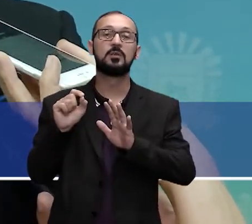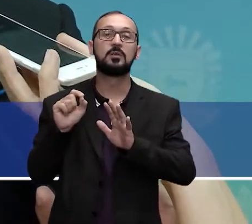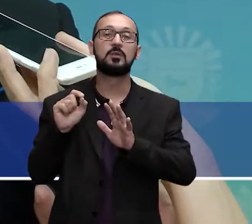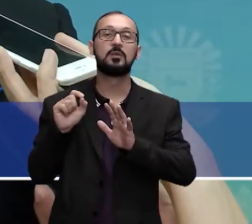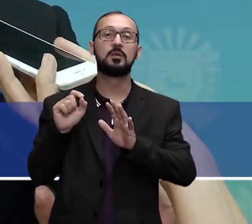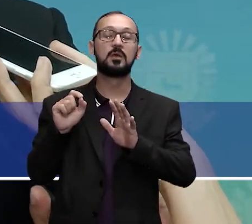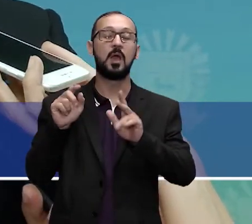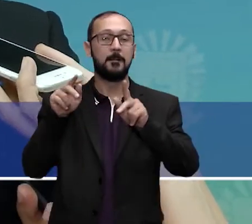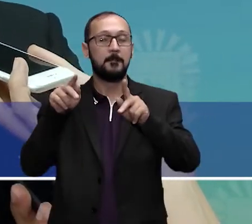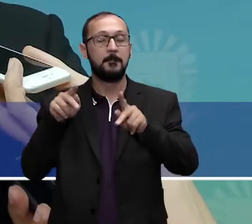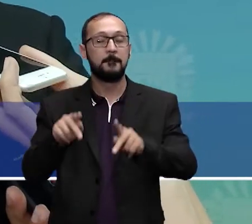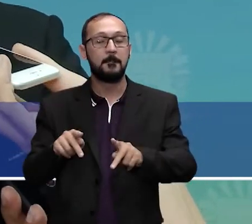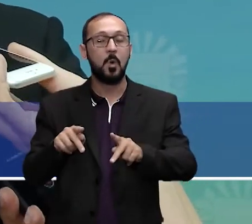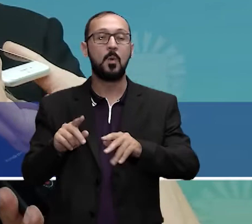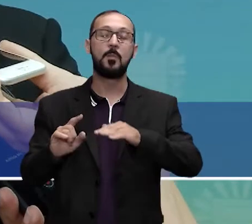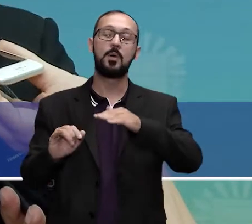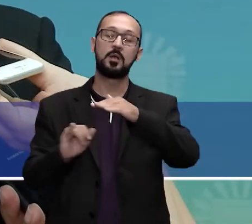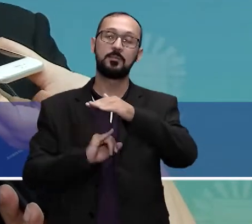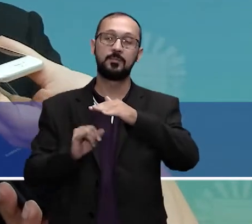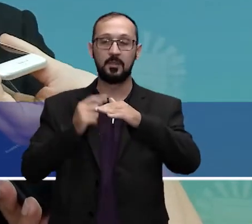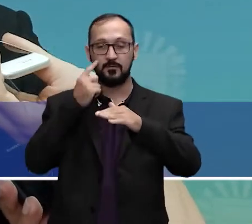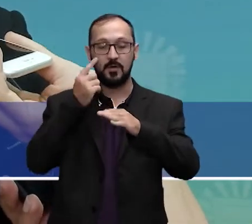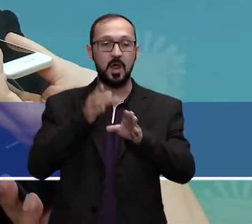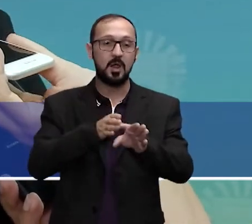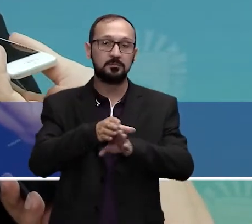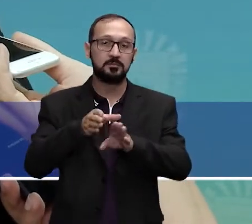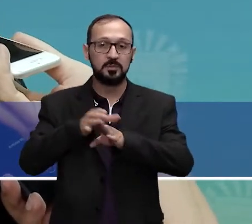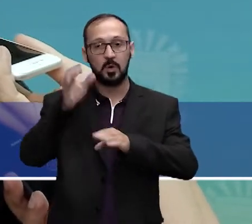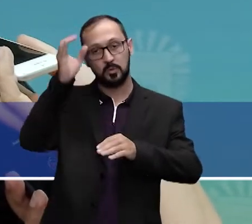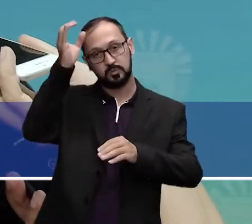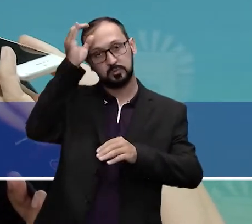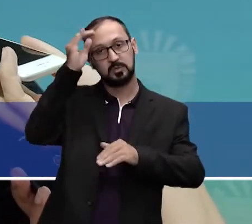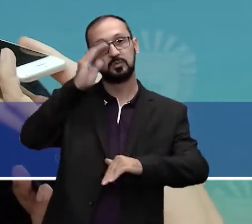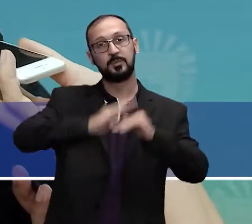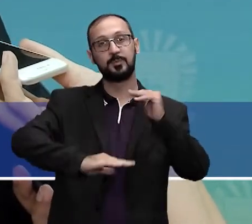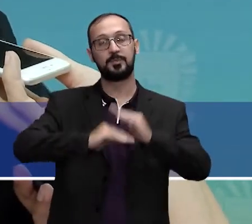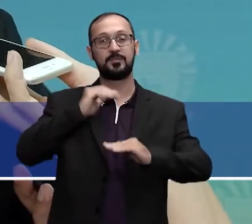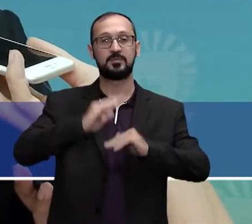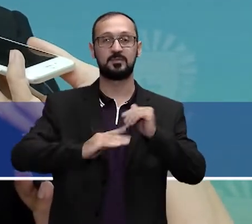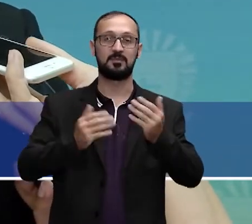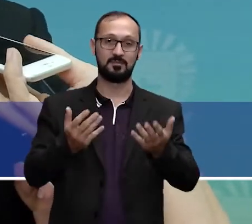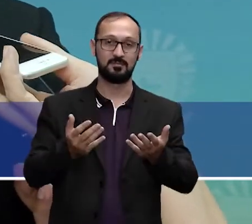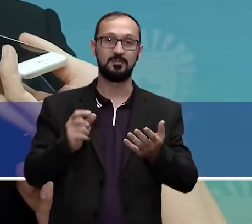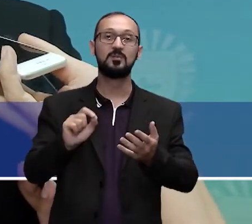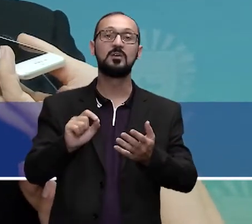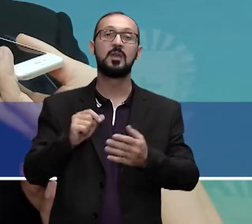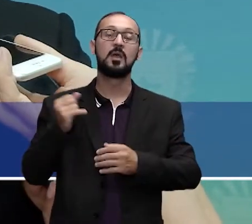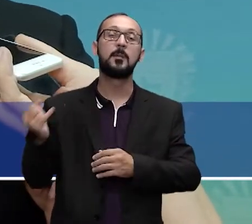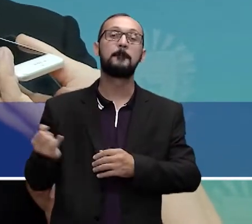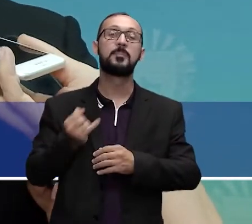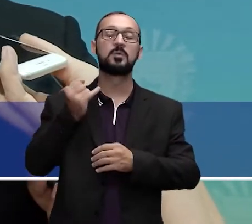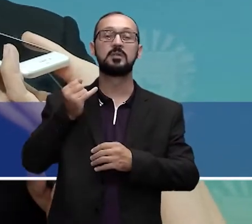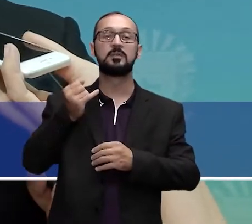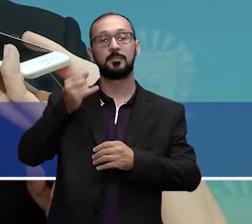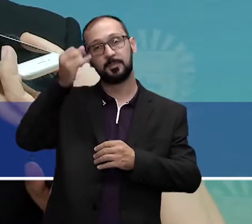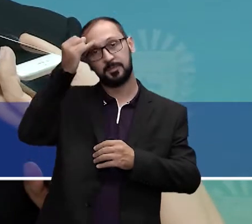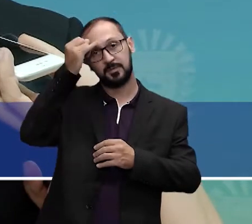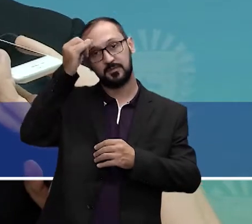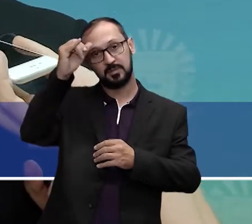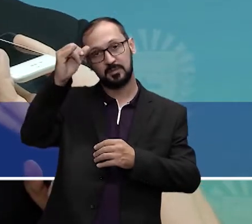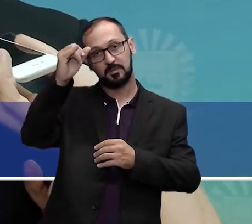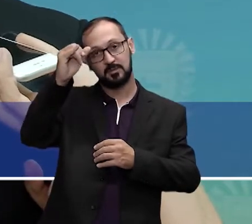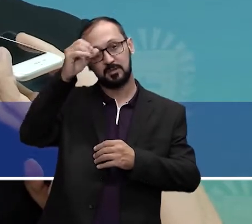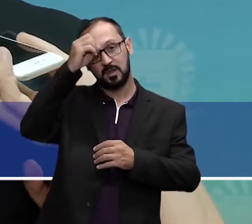onde o poder público poderá se manifestar, conscientizar a população, os seus servidores, sobre a importância